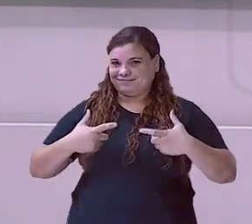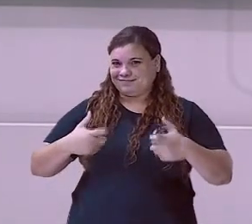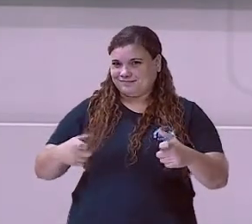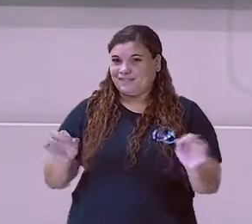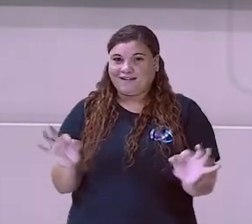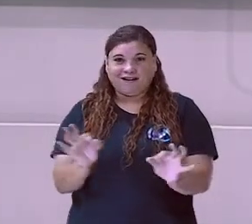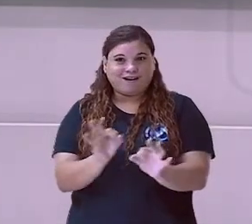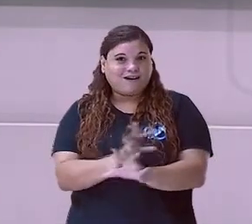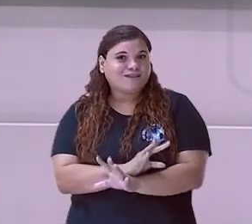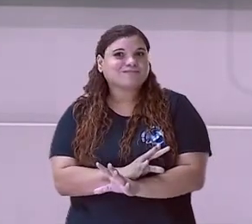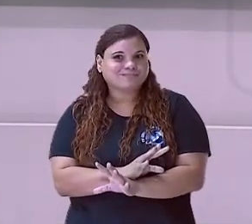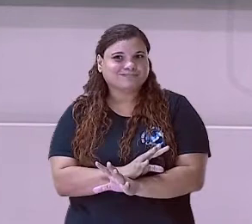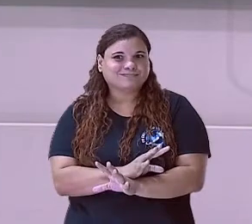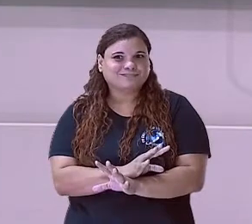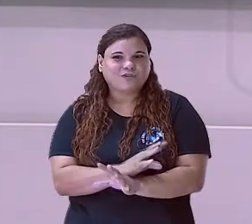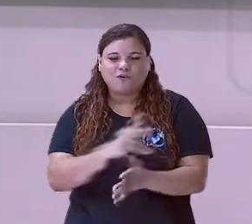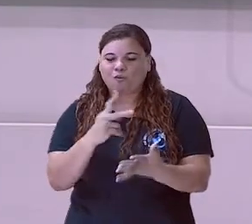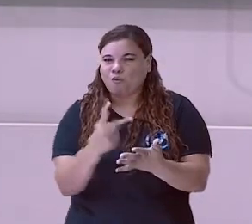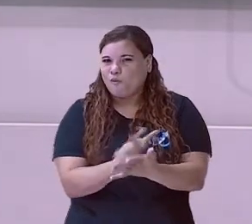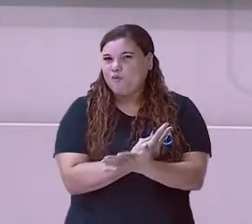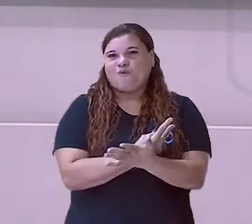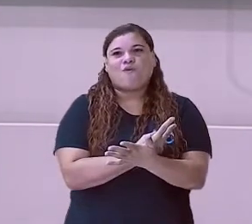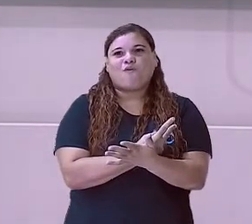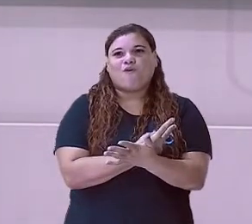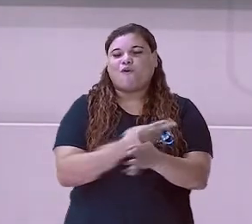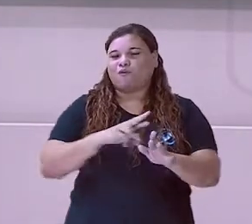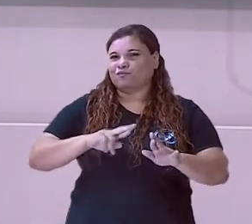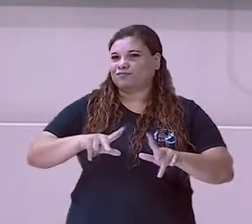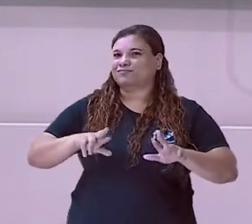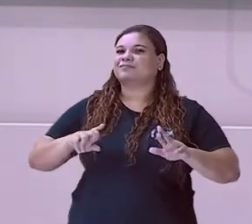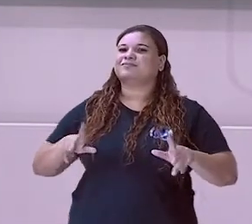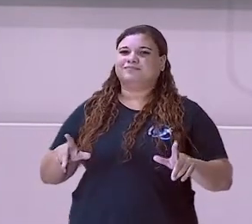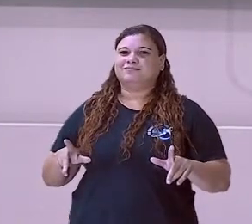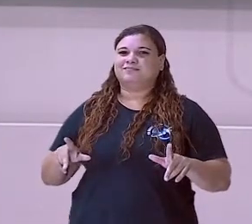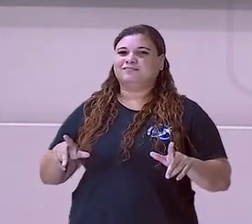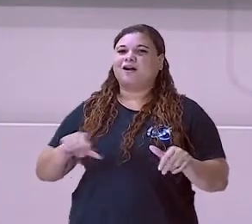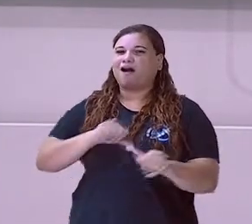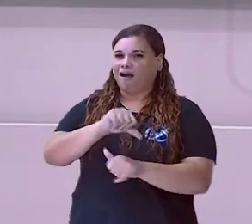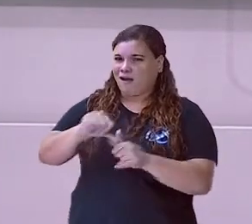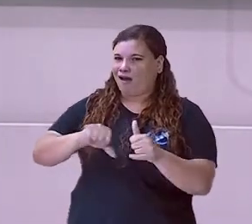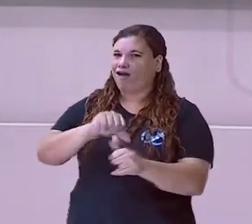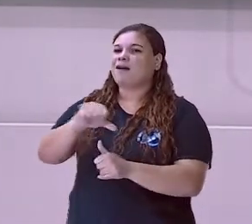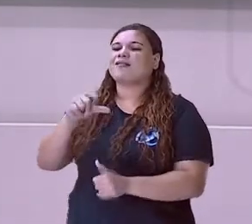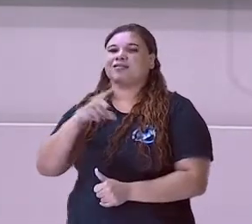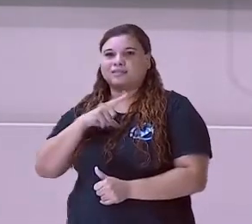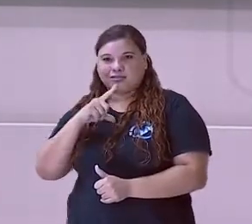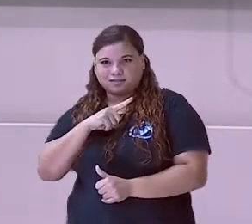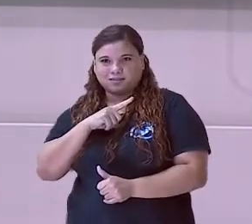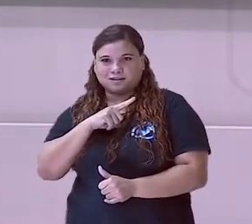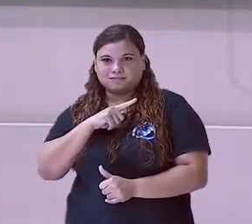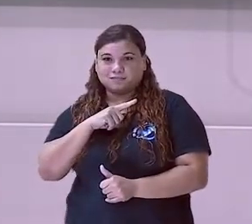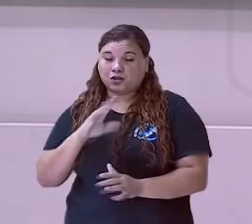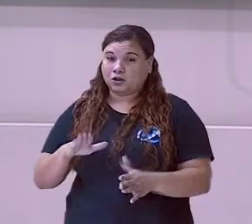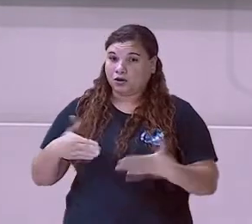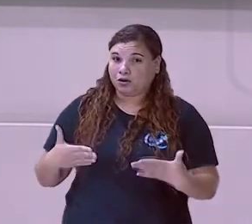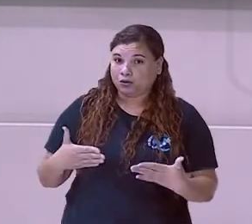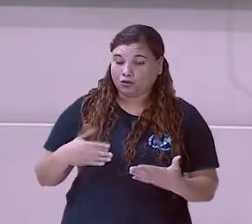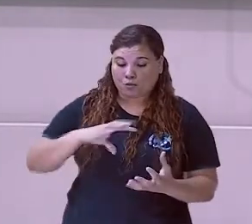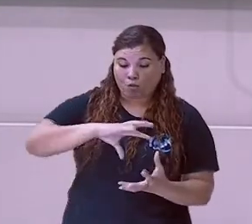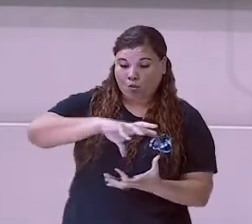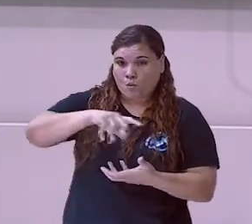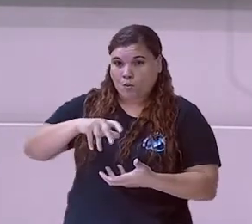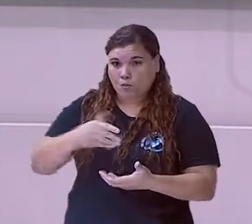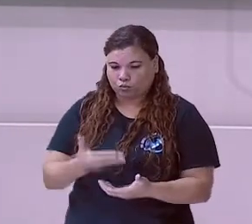Ok? E aí nós temos países do norte e países do sul. Mas observe que tem